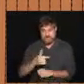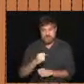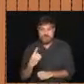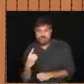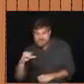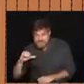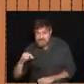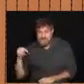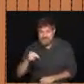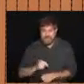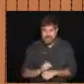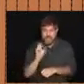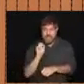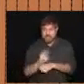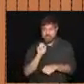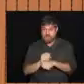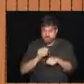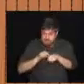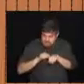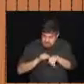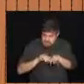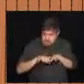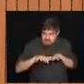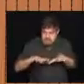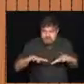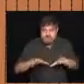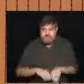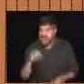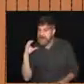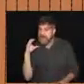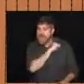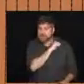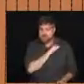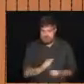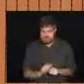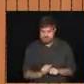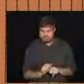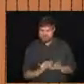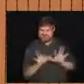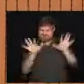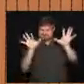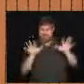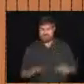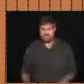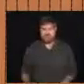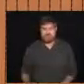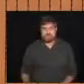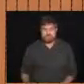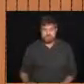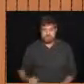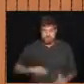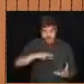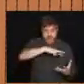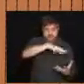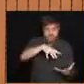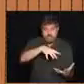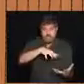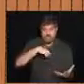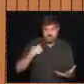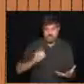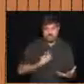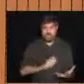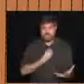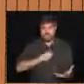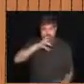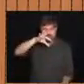tem um poder de se espalhar, como foi dito aqui, exponencial. E esse mundo que a gente vive, que é um mundo